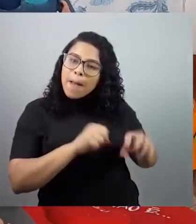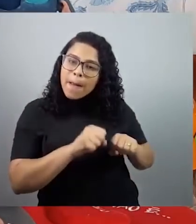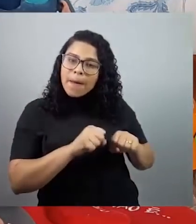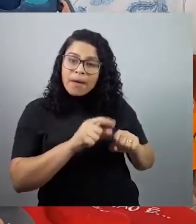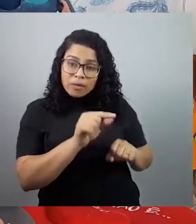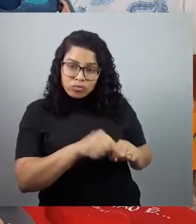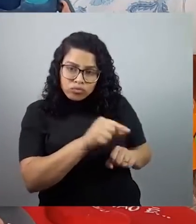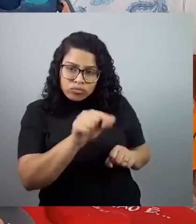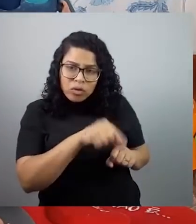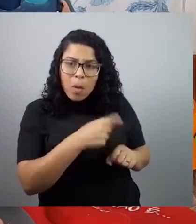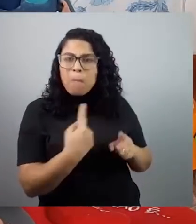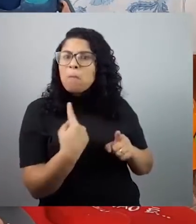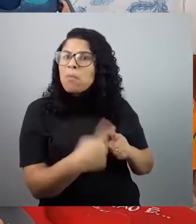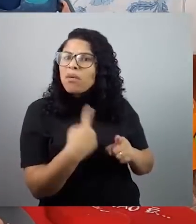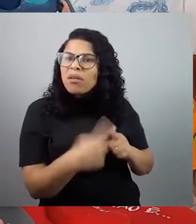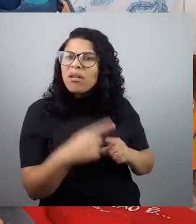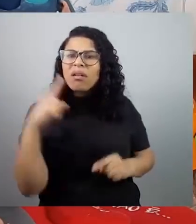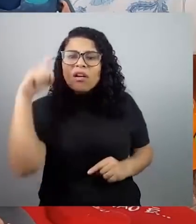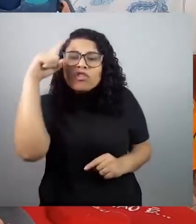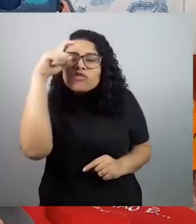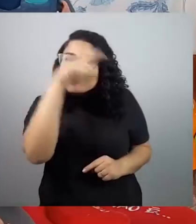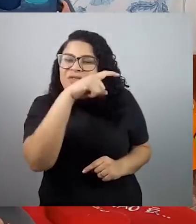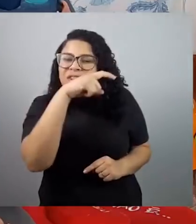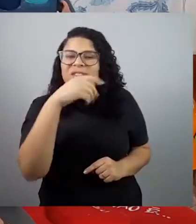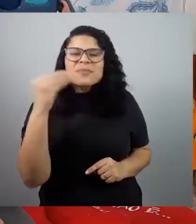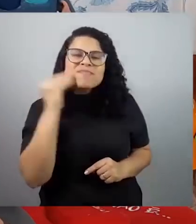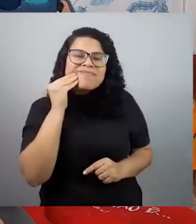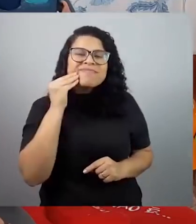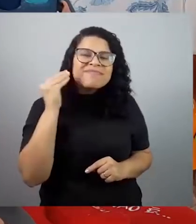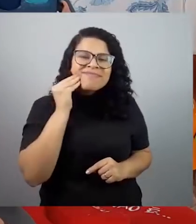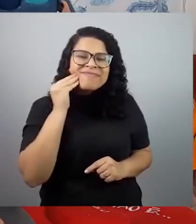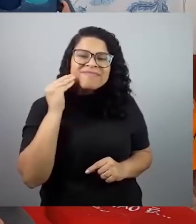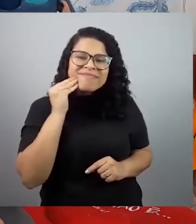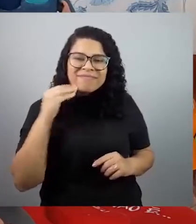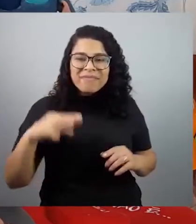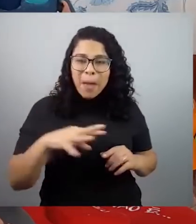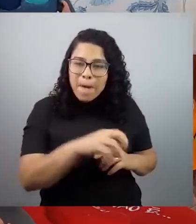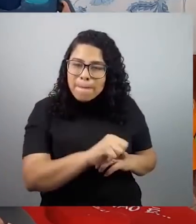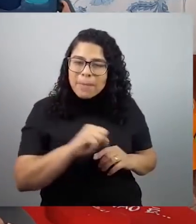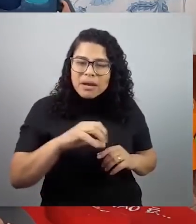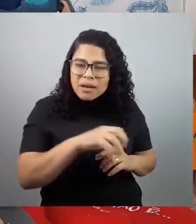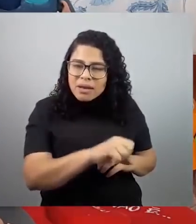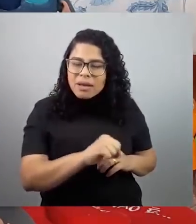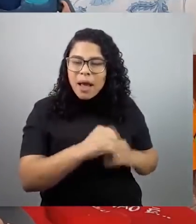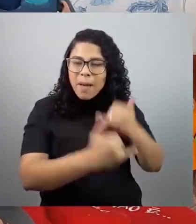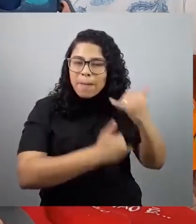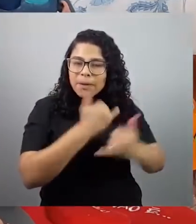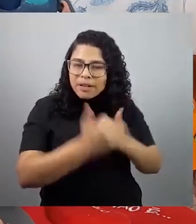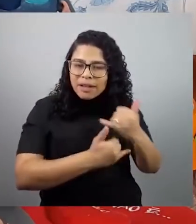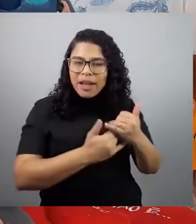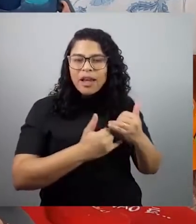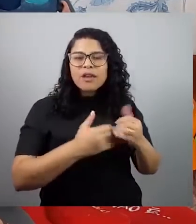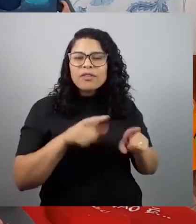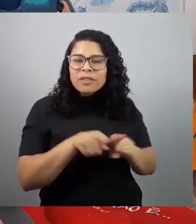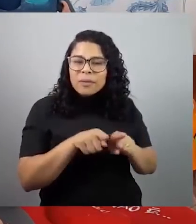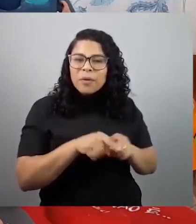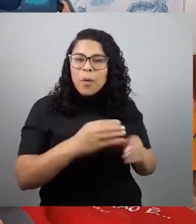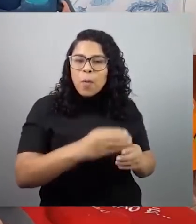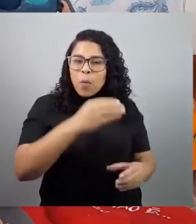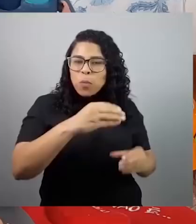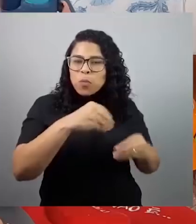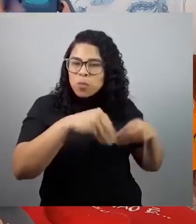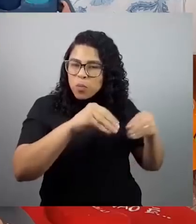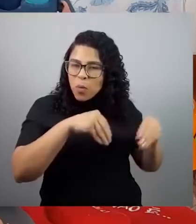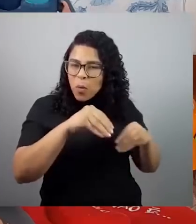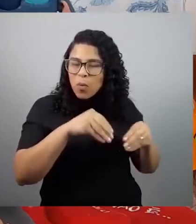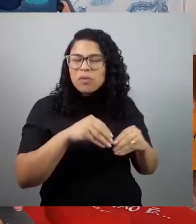de gato é para dificultar um pouquinho para eles, né? Então eles vão tentar, ó, pegar os brinquedos que tem aqui dentro, os potinhos.